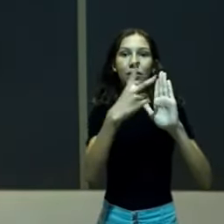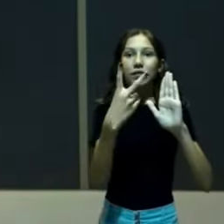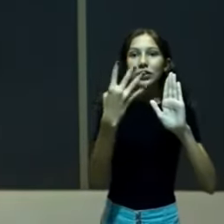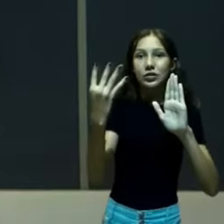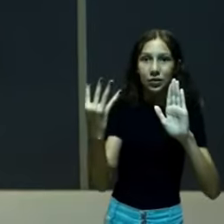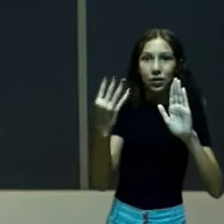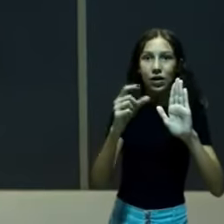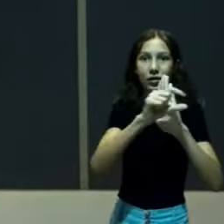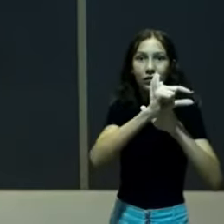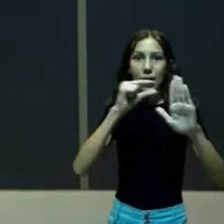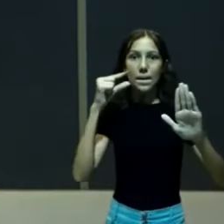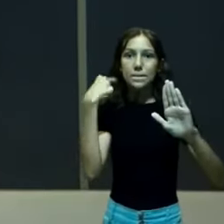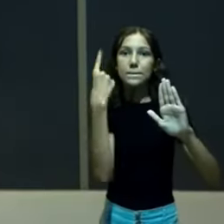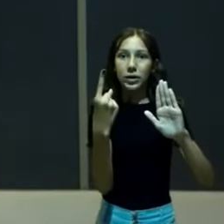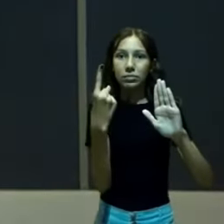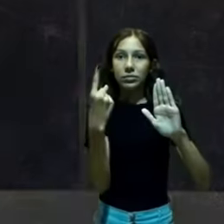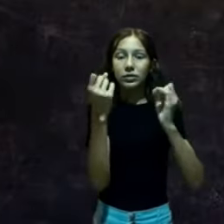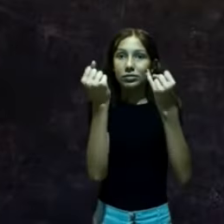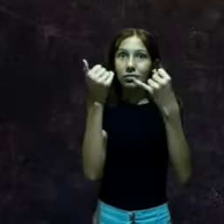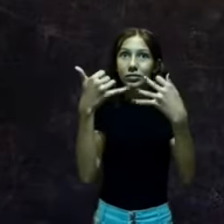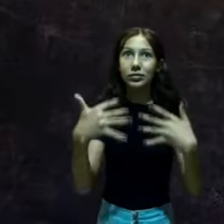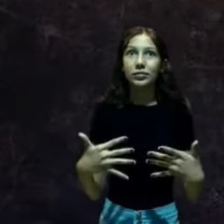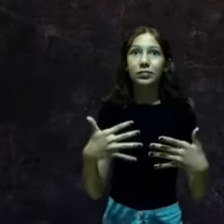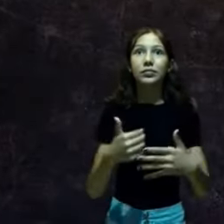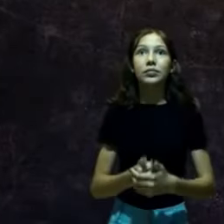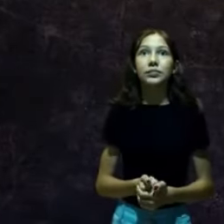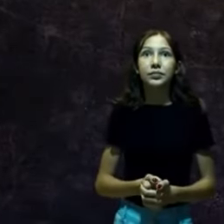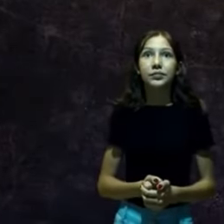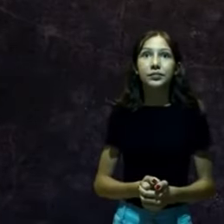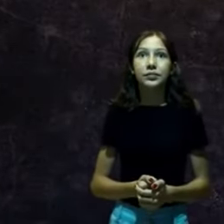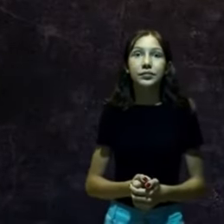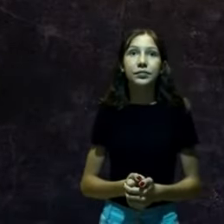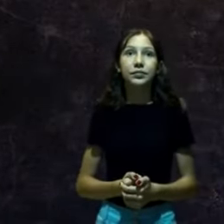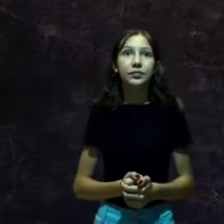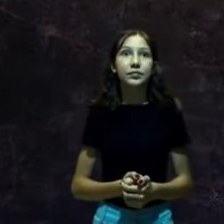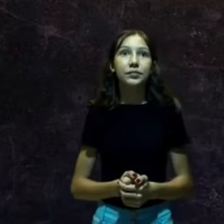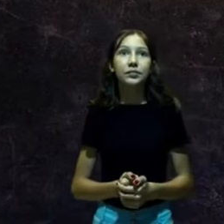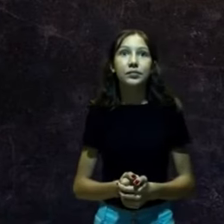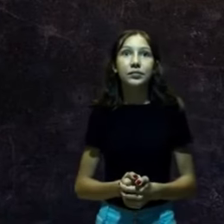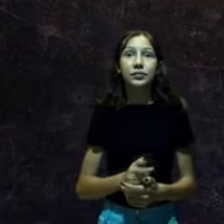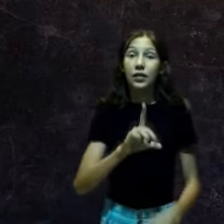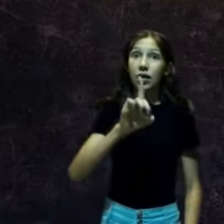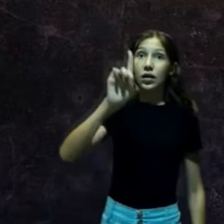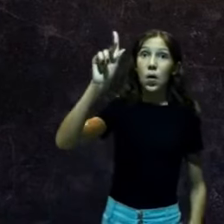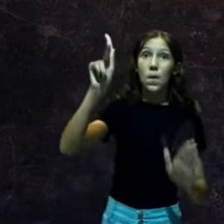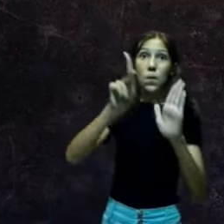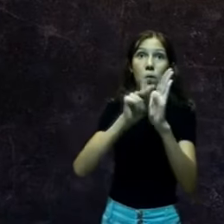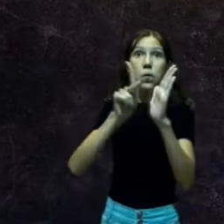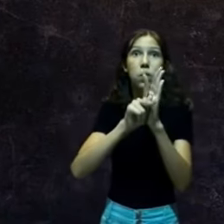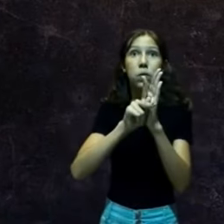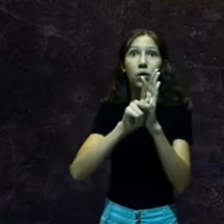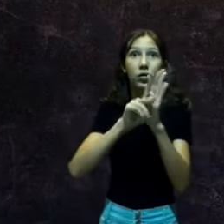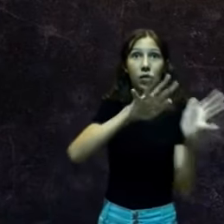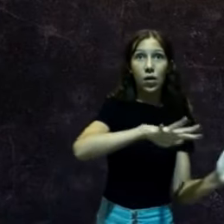de número 1, olha o que Davi vai dizer sobre a riqueza de Deus. Ao Senhor pertence